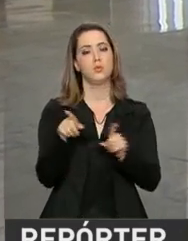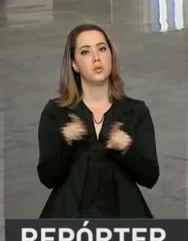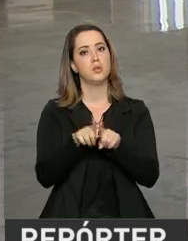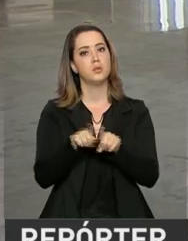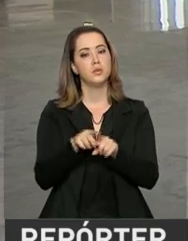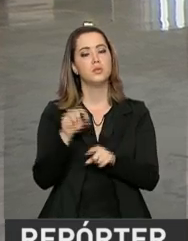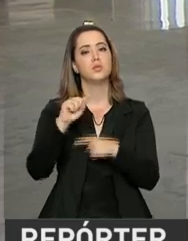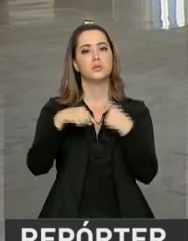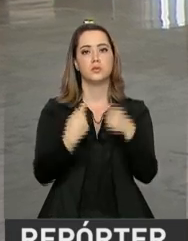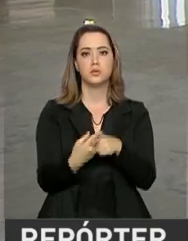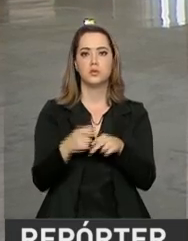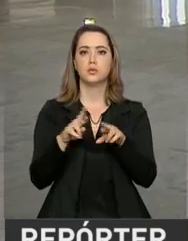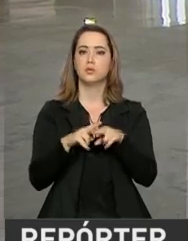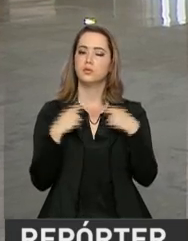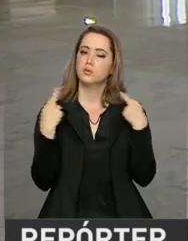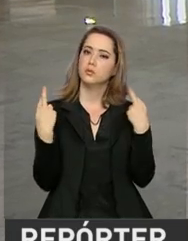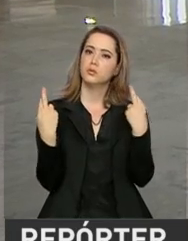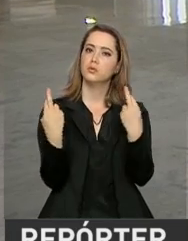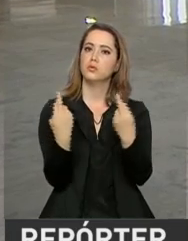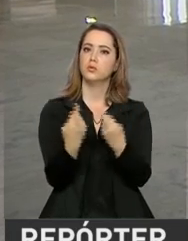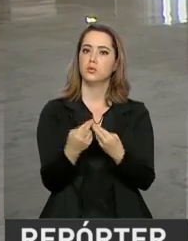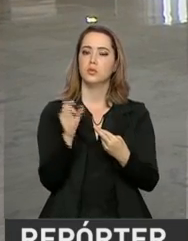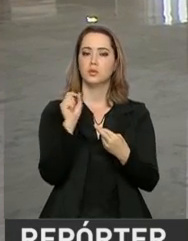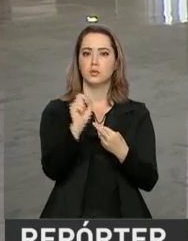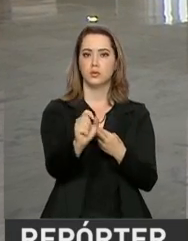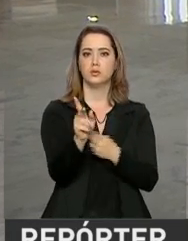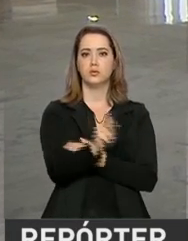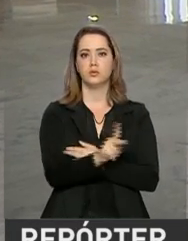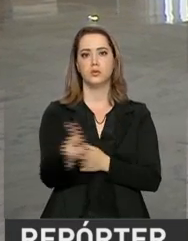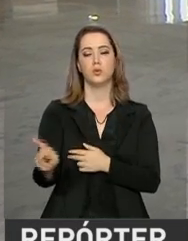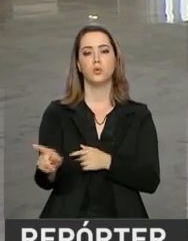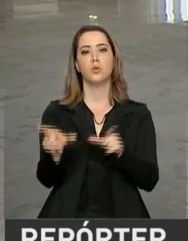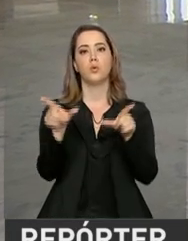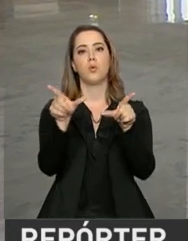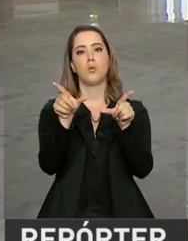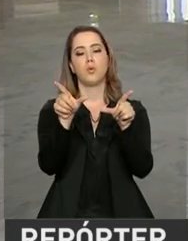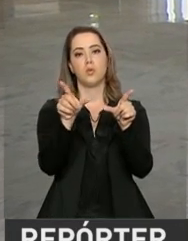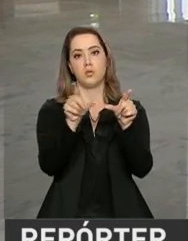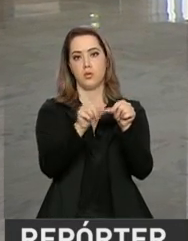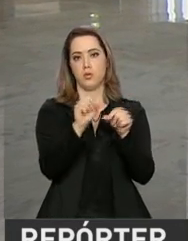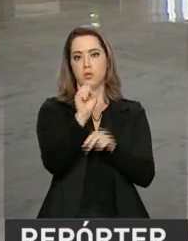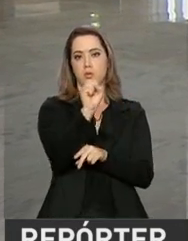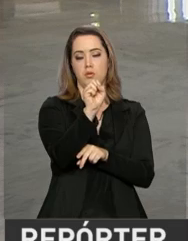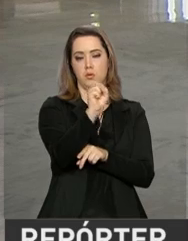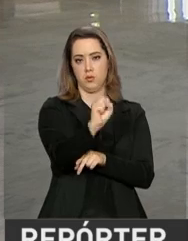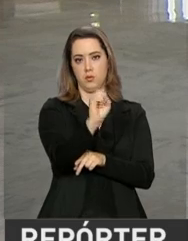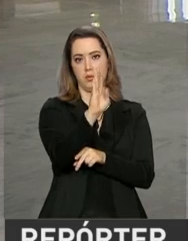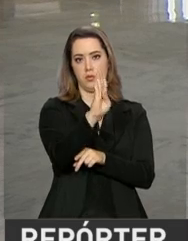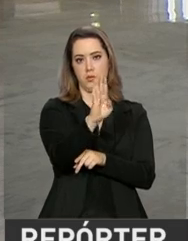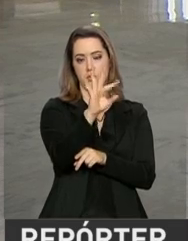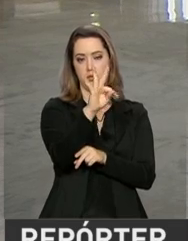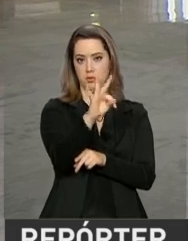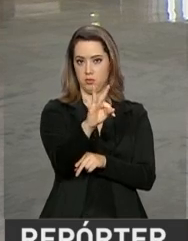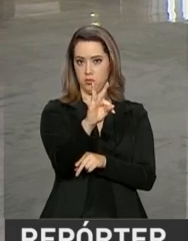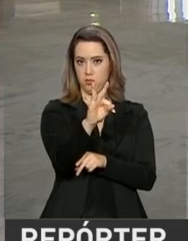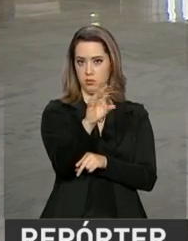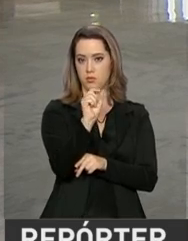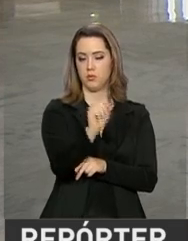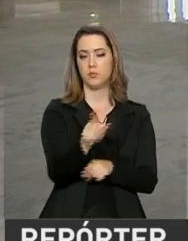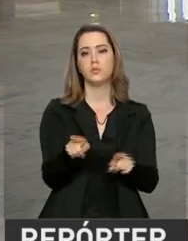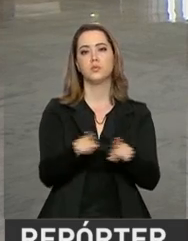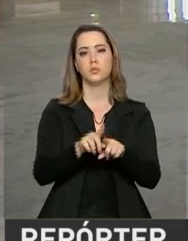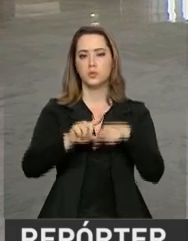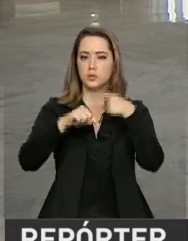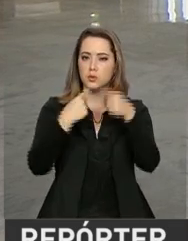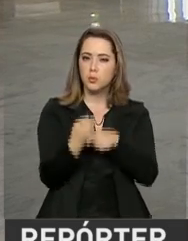sequência Michel Temer tem uma audiência com o presidente do SBT o Sistema Brasileiro de Televisão José Roberto Maciel e